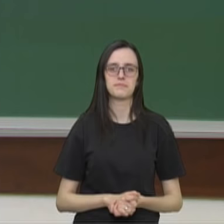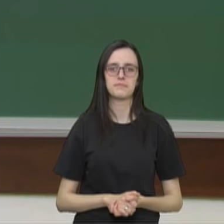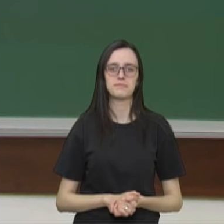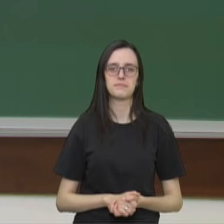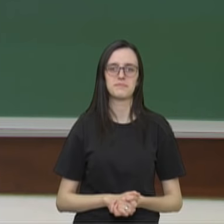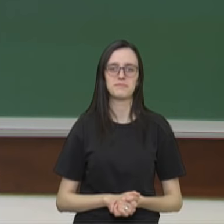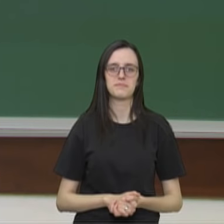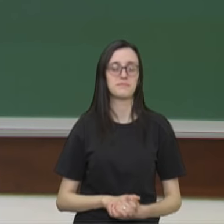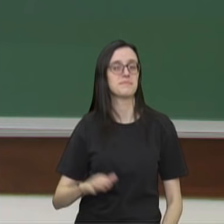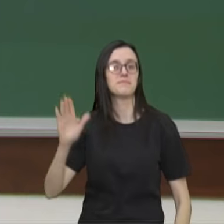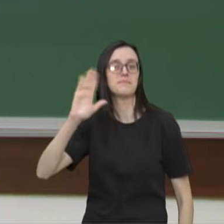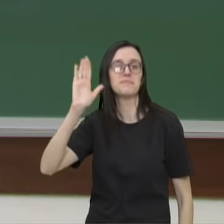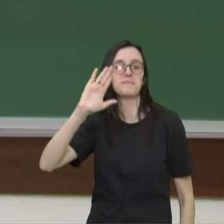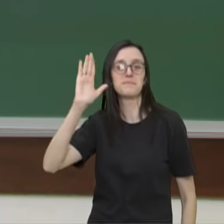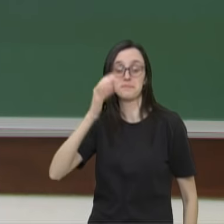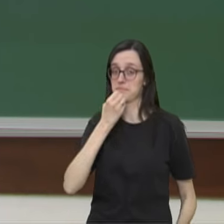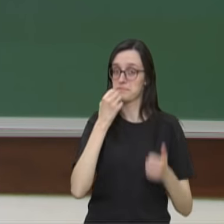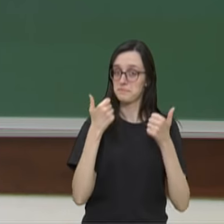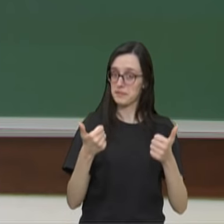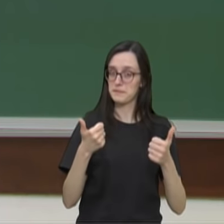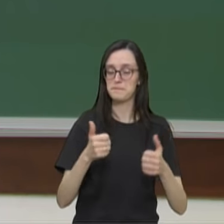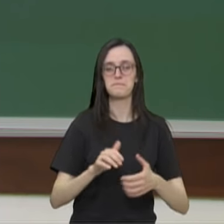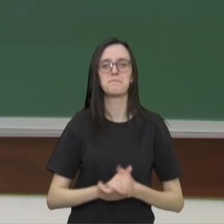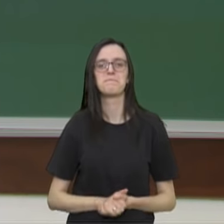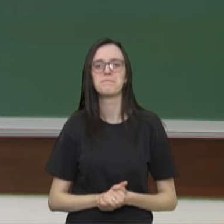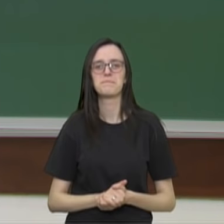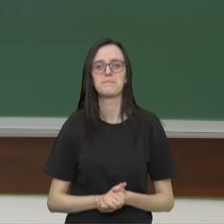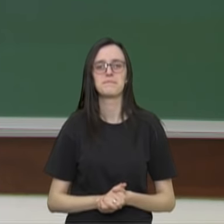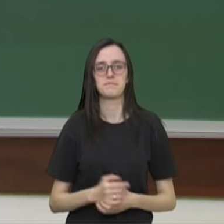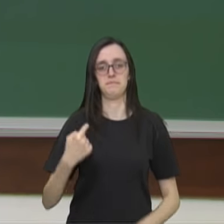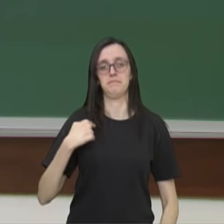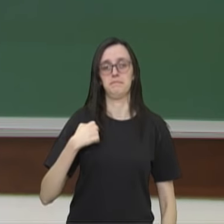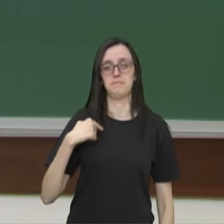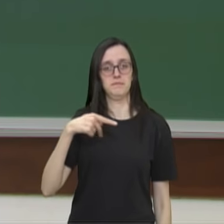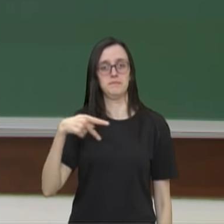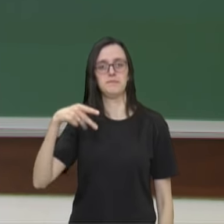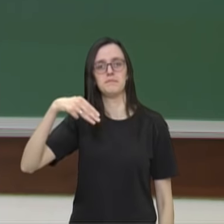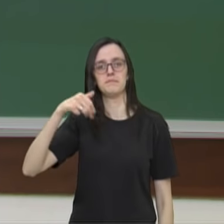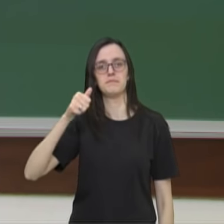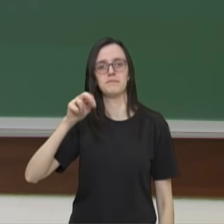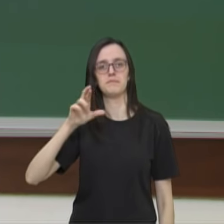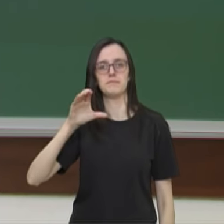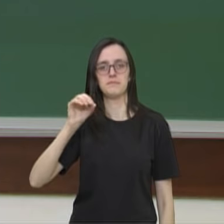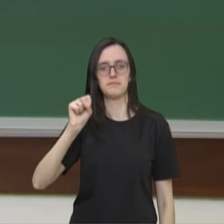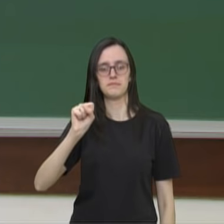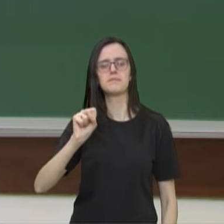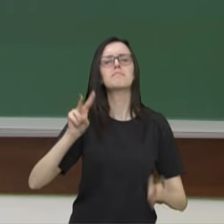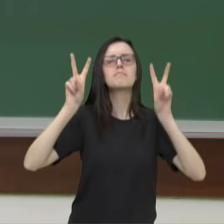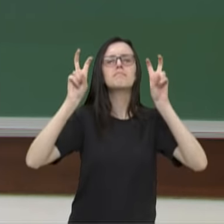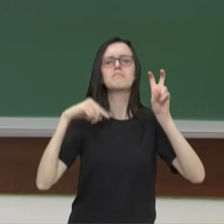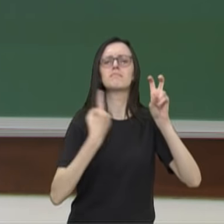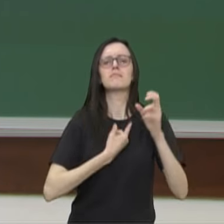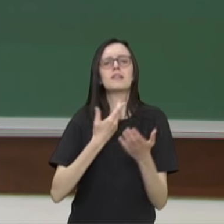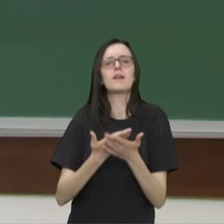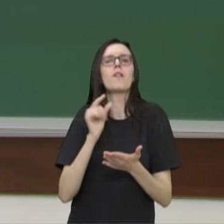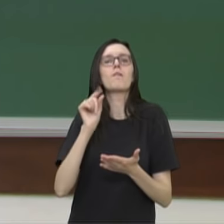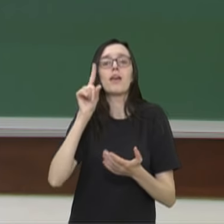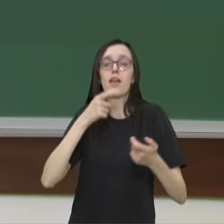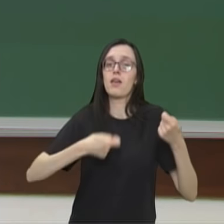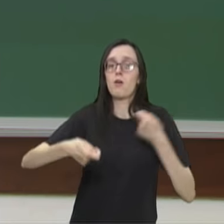e aí pessoal tudo bem com vocês aqui é o professor marcos do tema da nossa aula hoje é